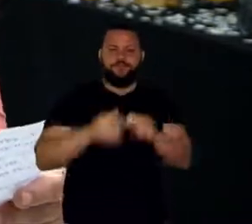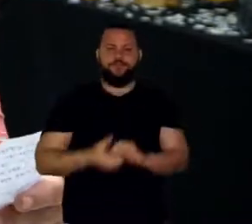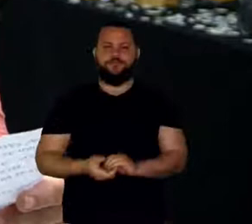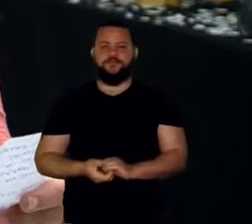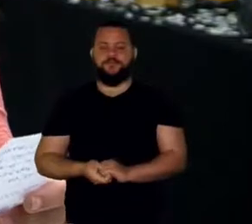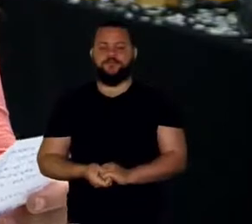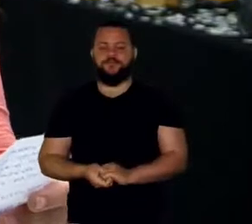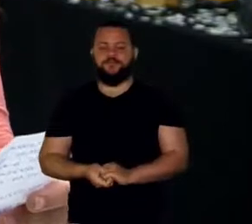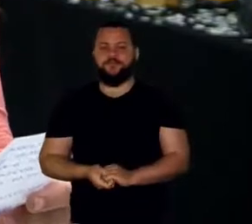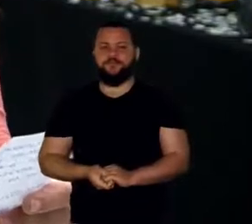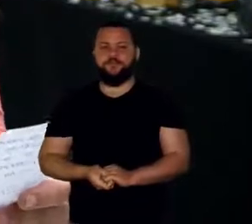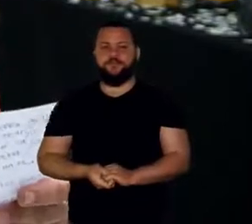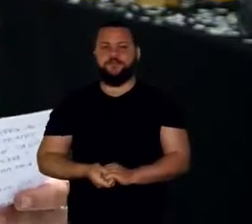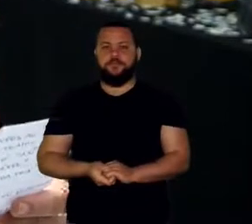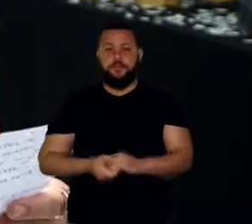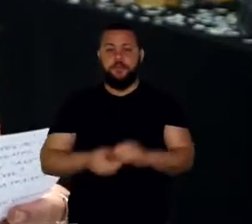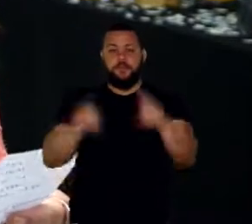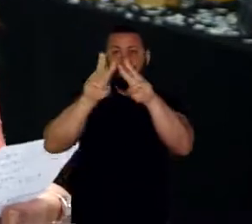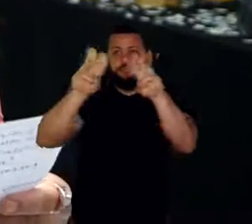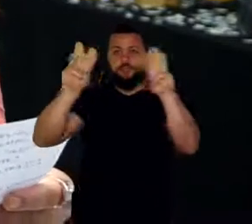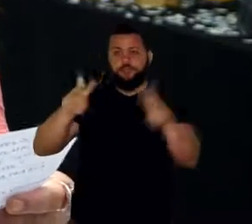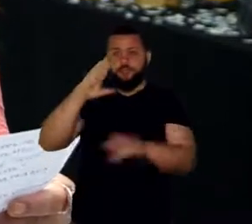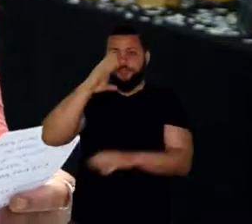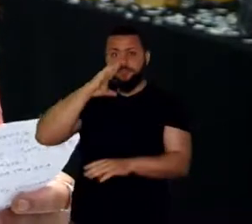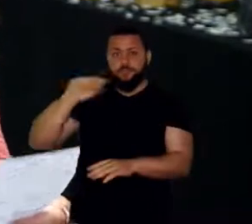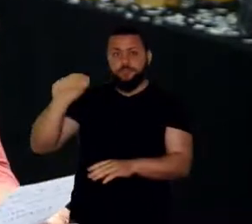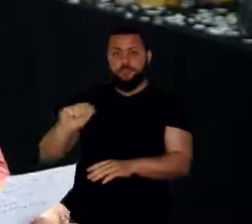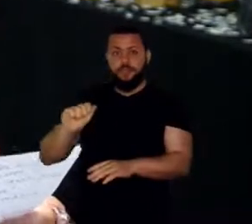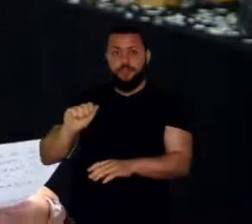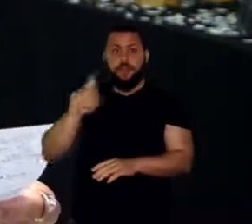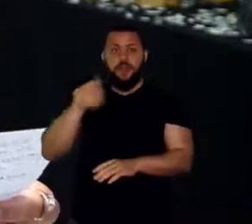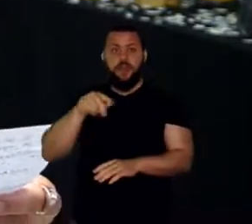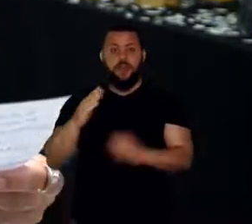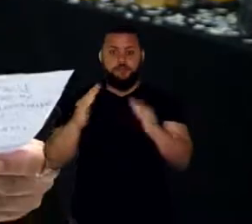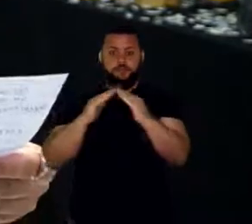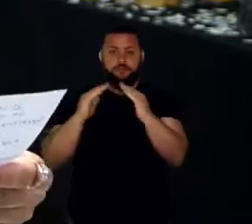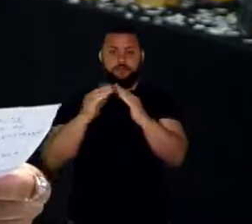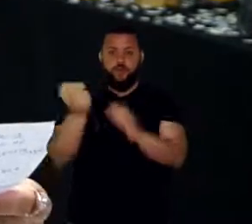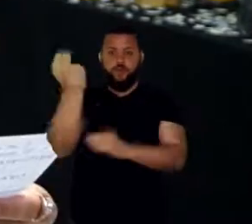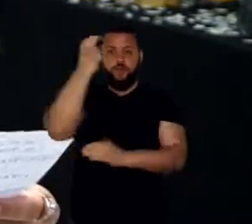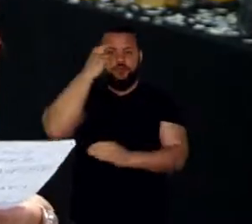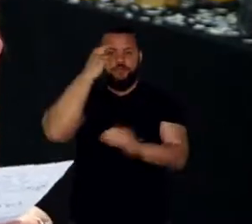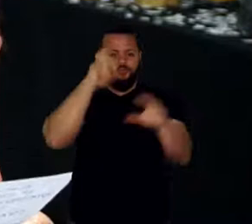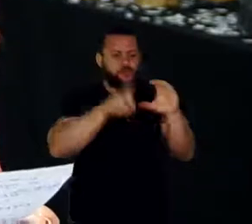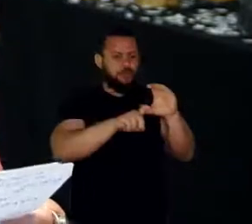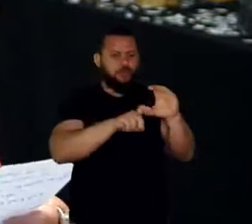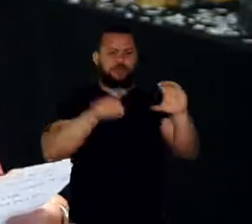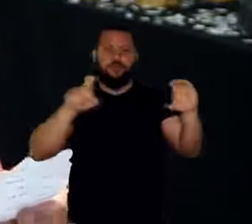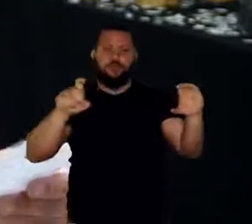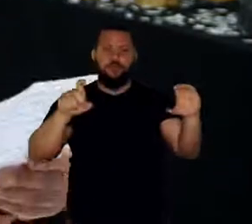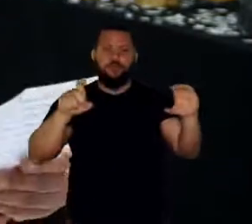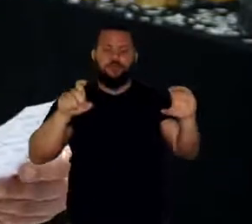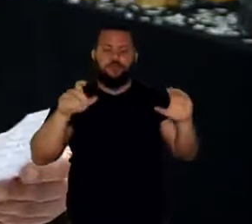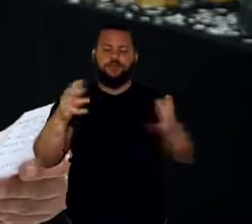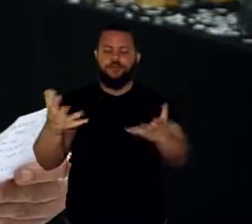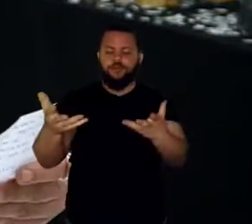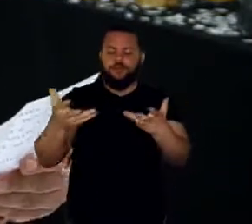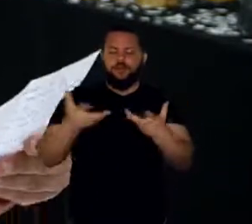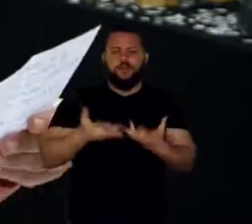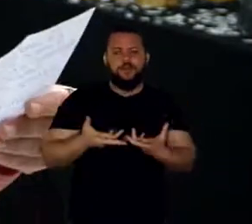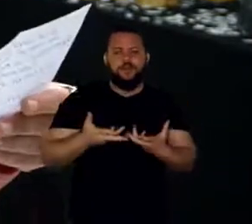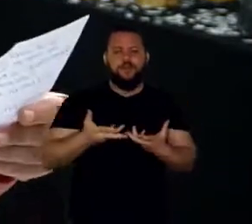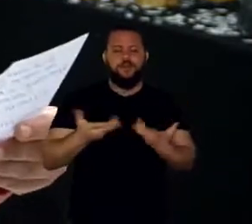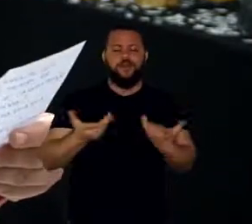A Casa Eliseu Voronkoff é uma casa de cultura independente que recebeu com muito carinho o nosso